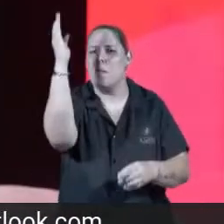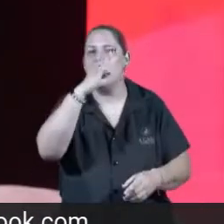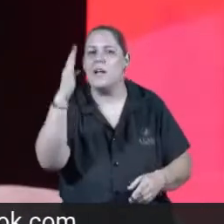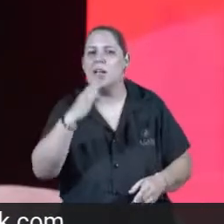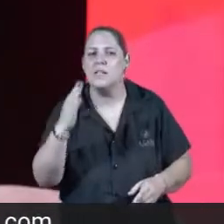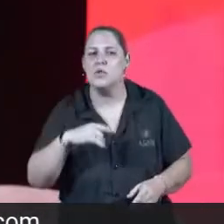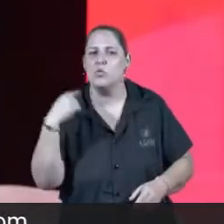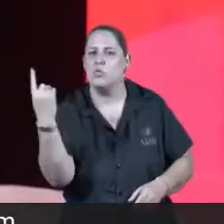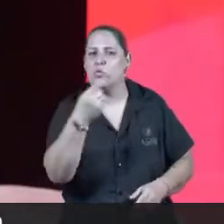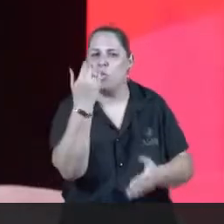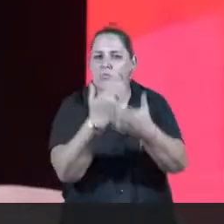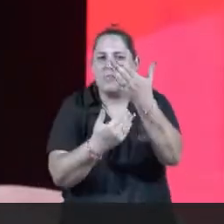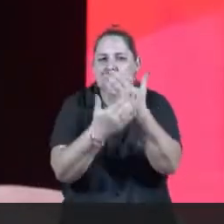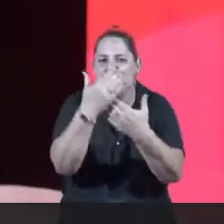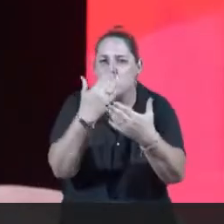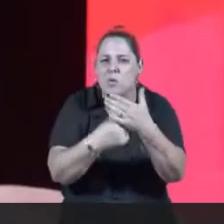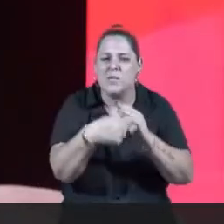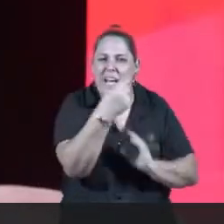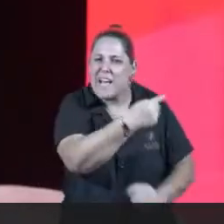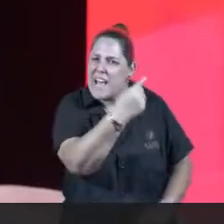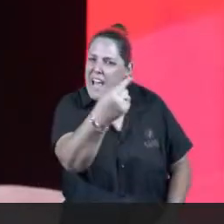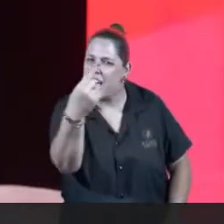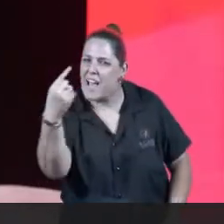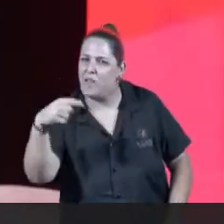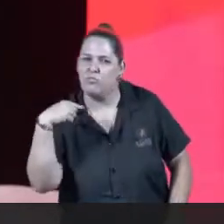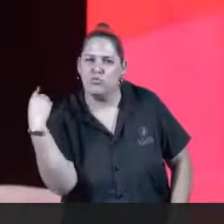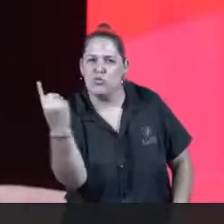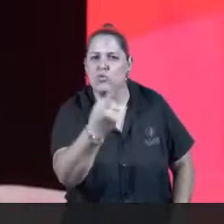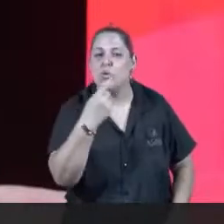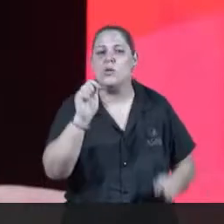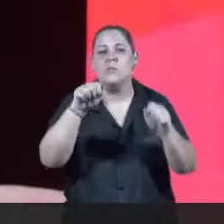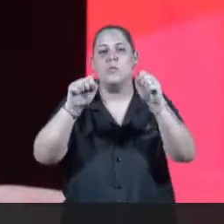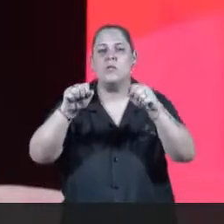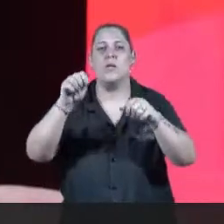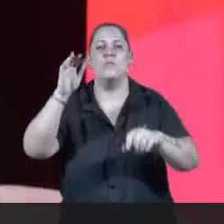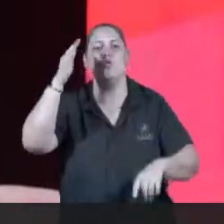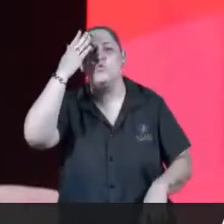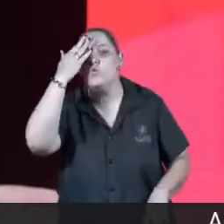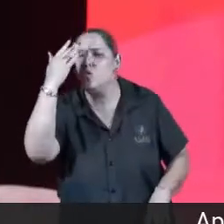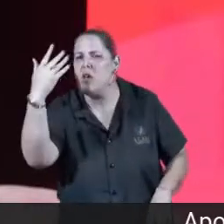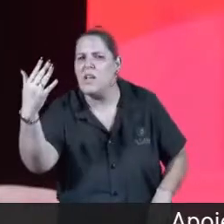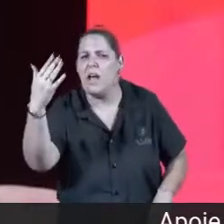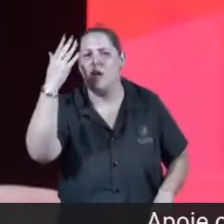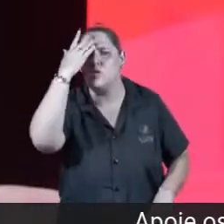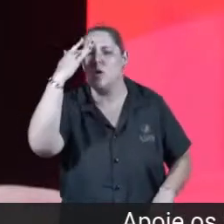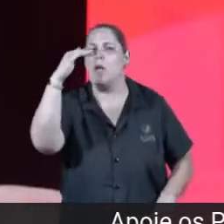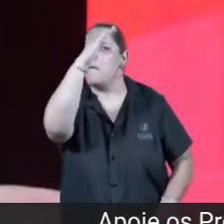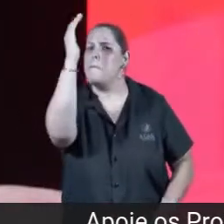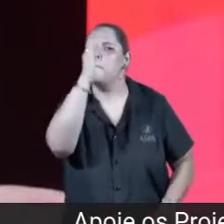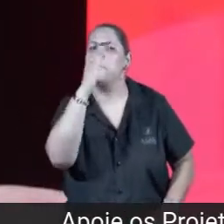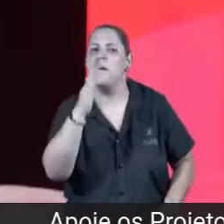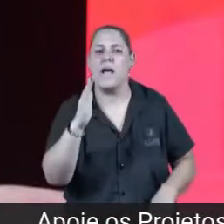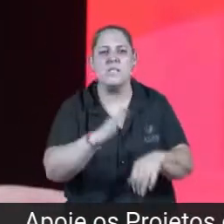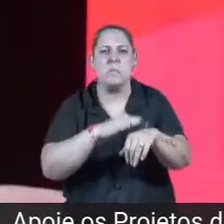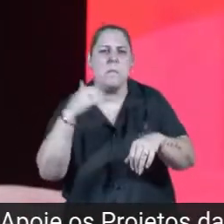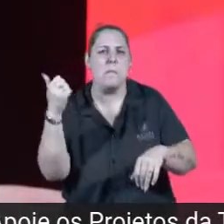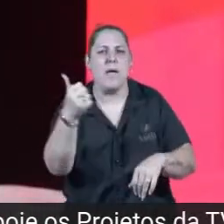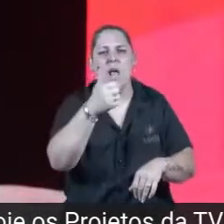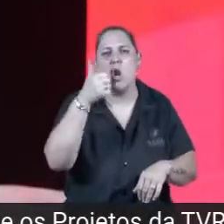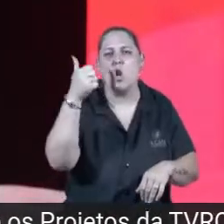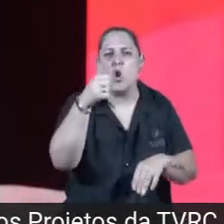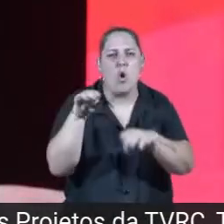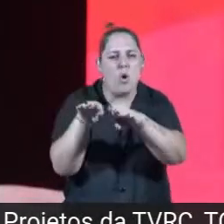mãos faz com que cada um de nós possamos sonhar, sonhar com um país mais humano, um país